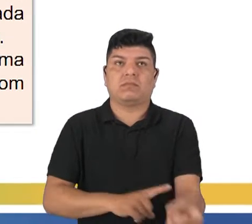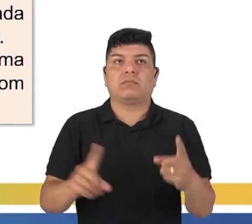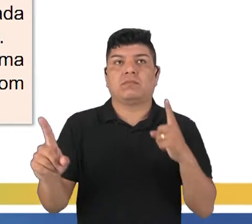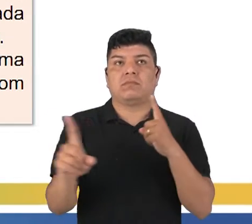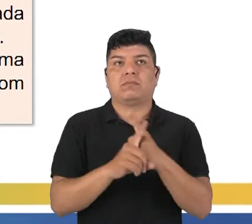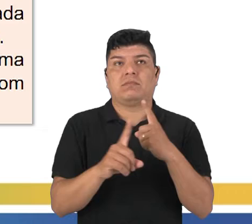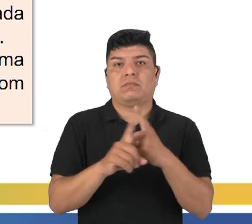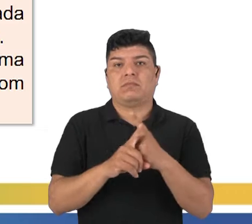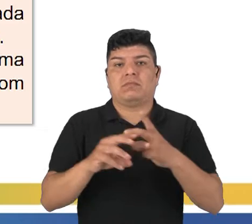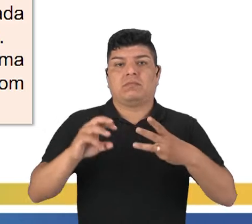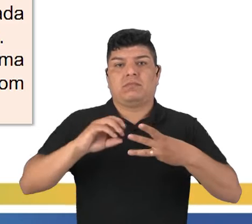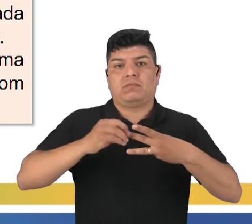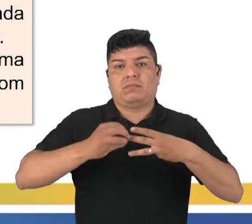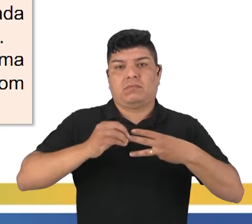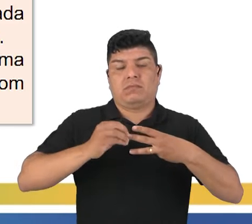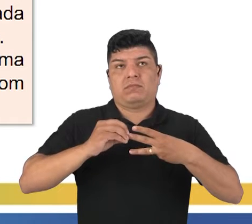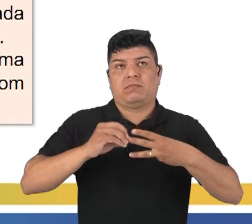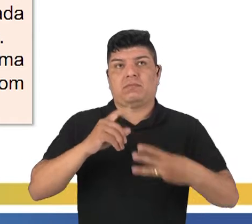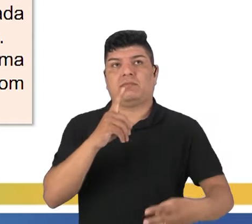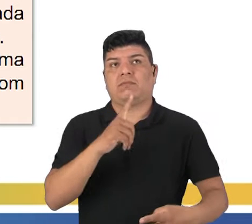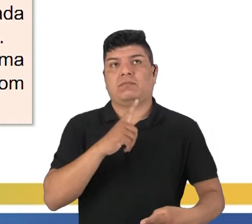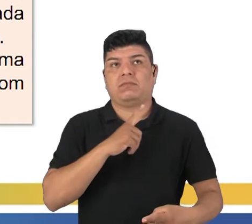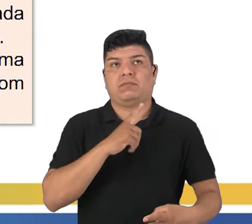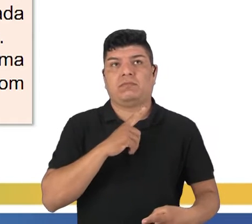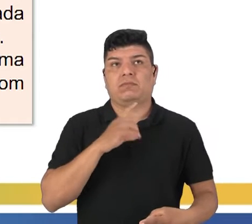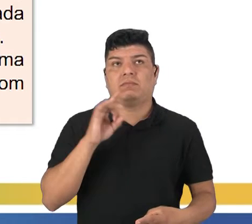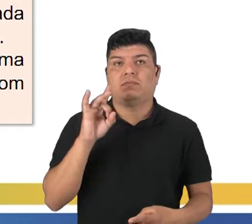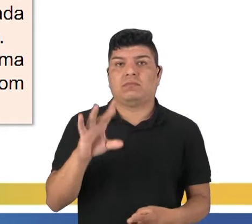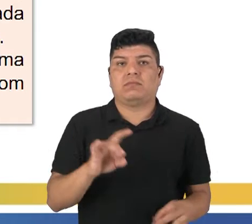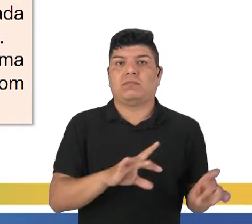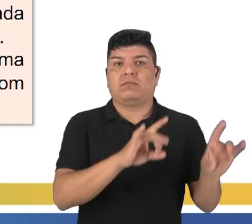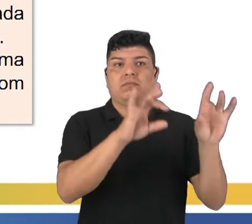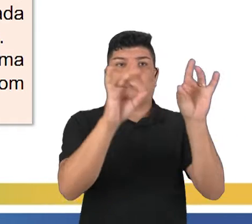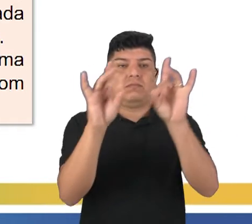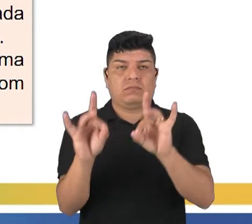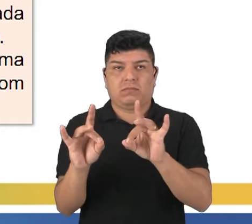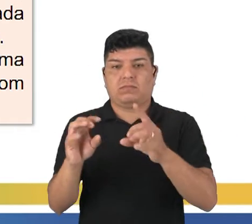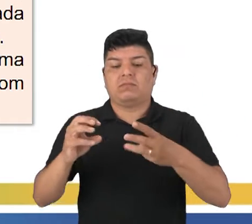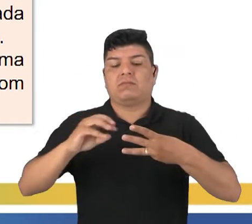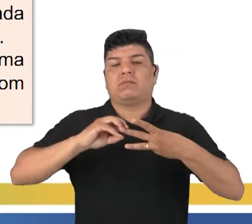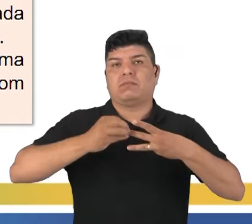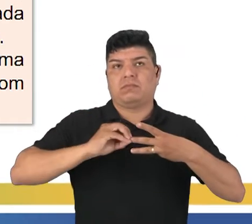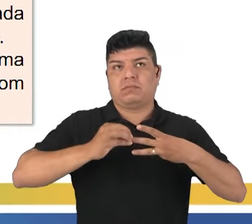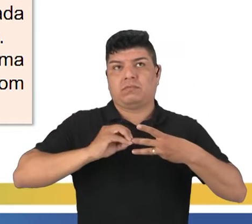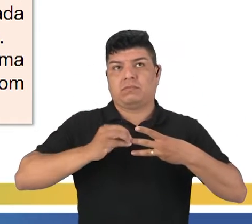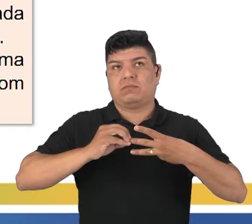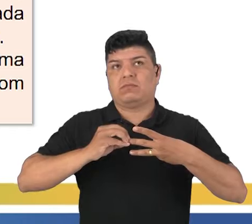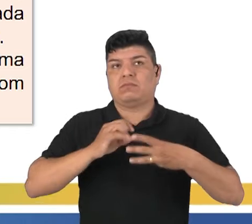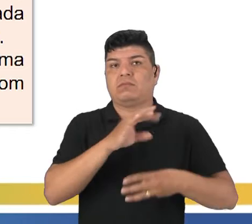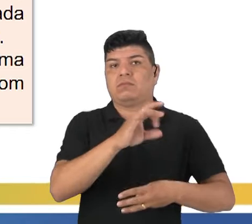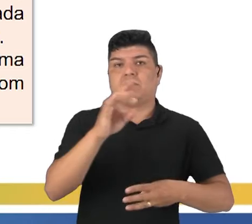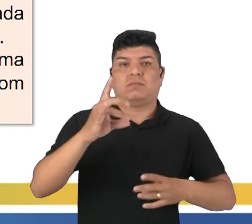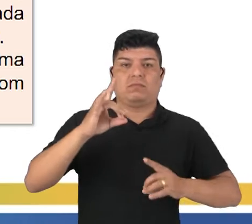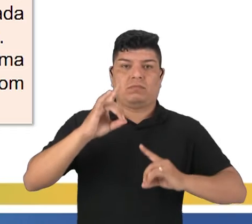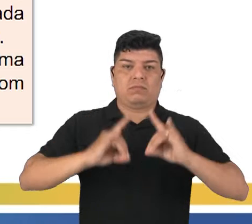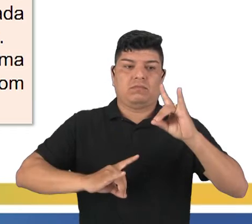muito grande de células, eles atuam apenas num tipo específico de célula. Então, cada hormônio